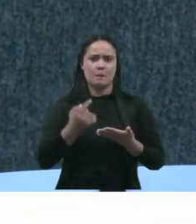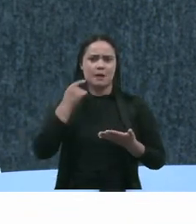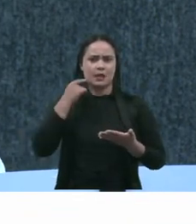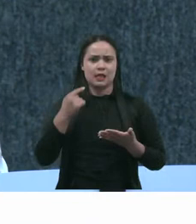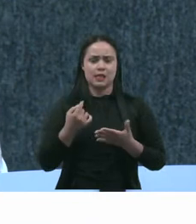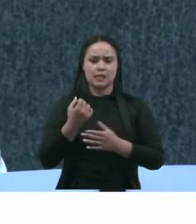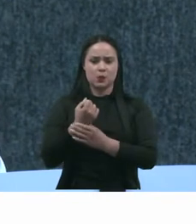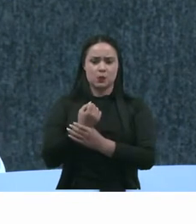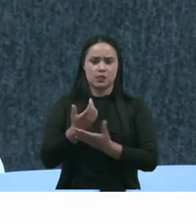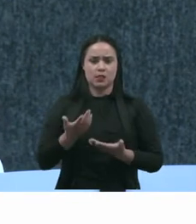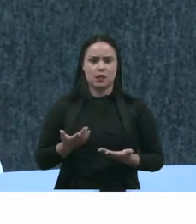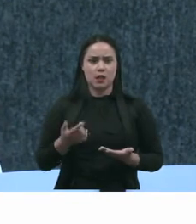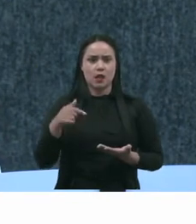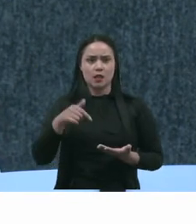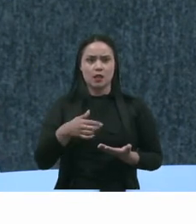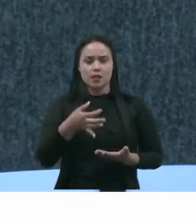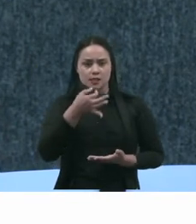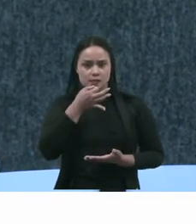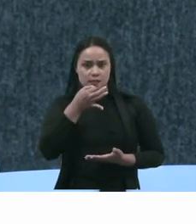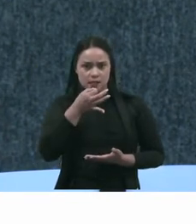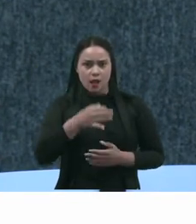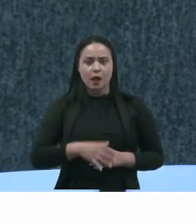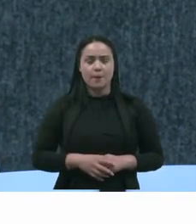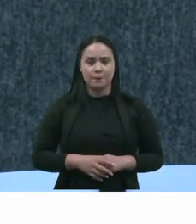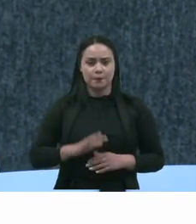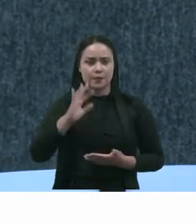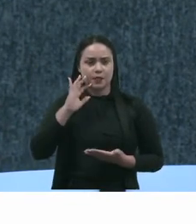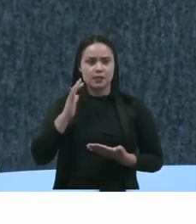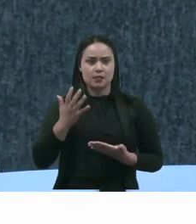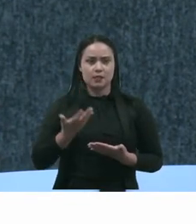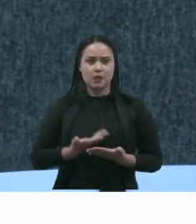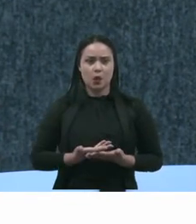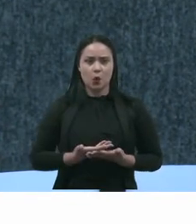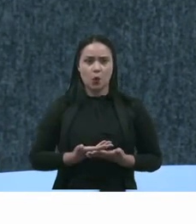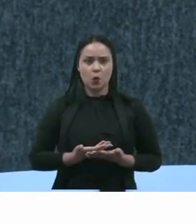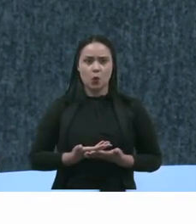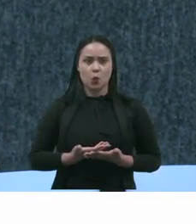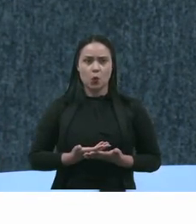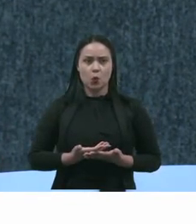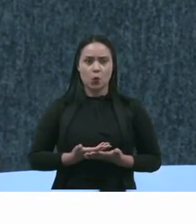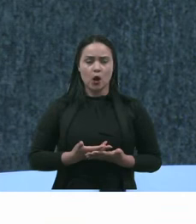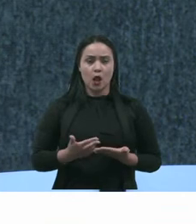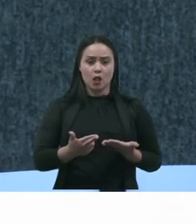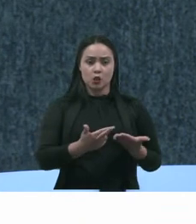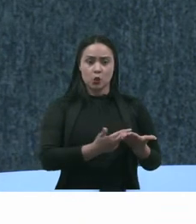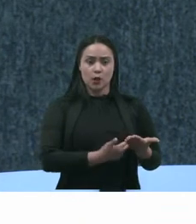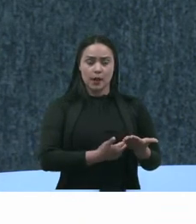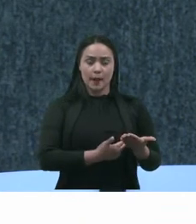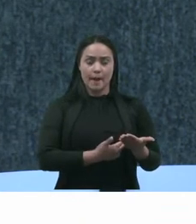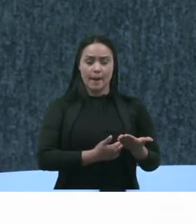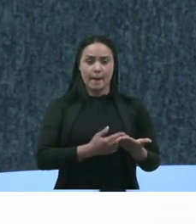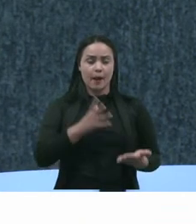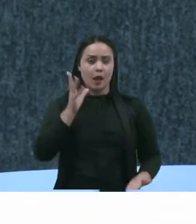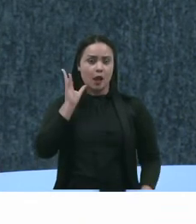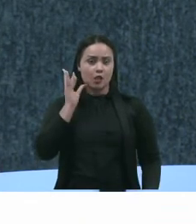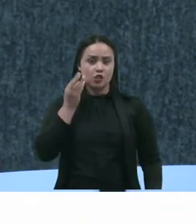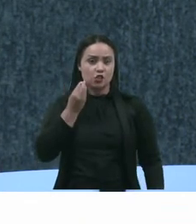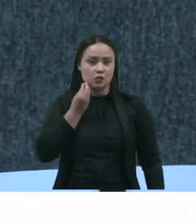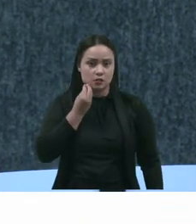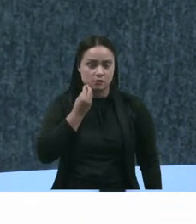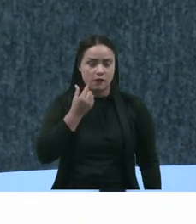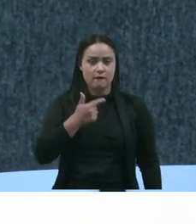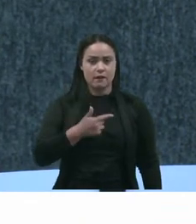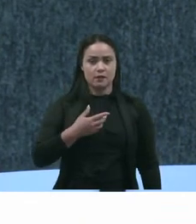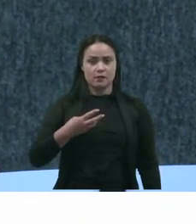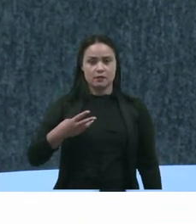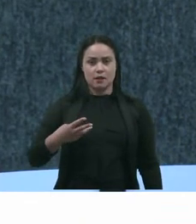segurança. Estou aqui a citar decisão sob a relatoria do ministro Dias Toffoli,